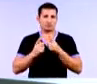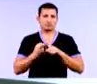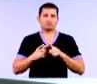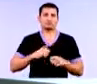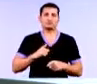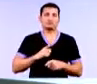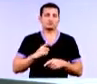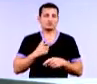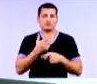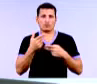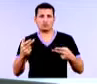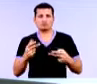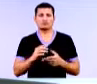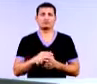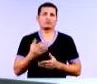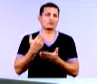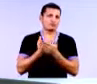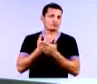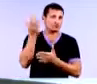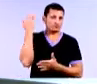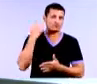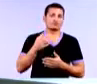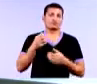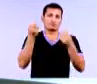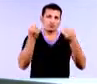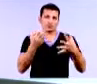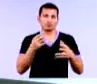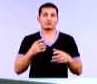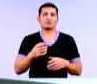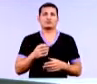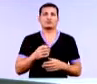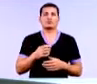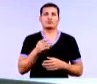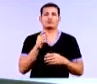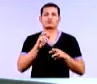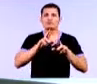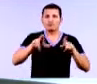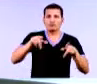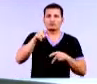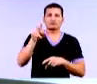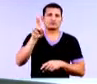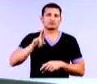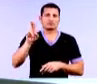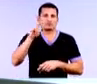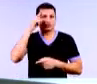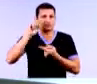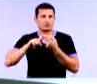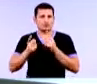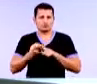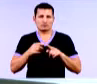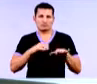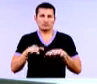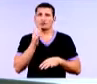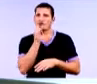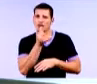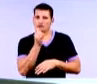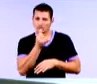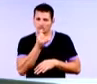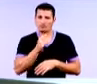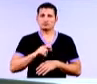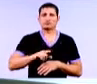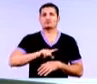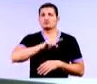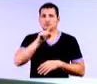justamente sobre a diferença entre você usar a lógica de programação de uma descrição narrativa para um